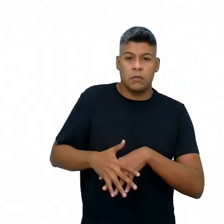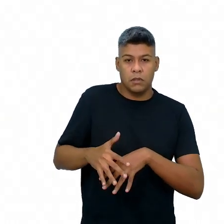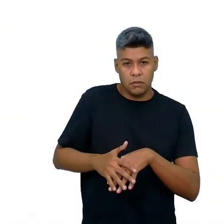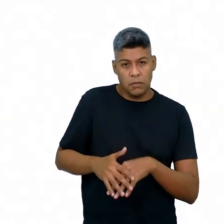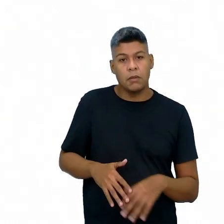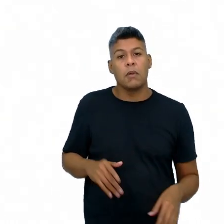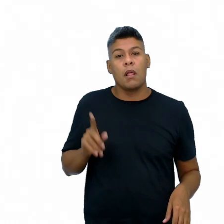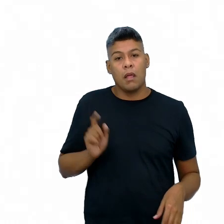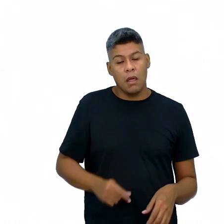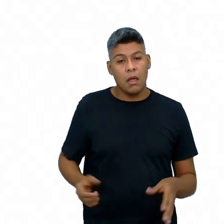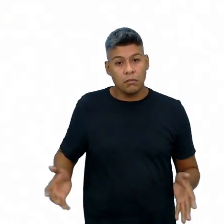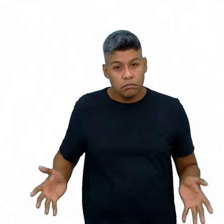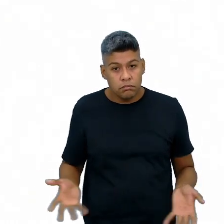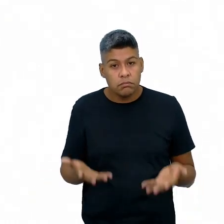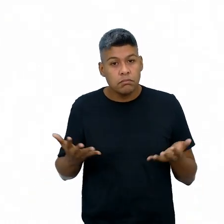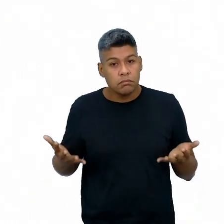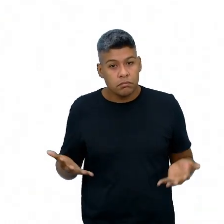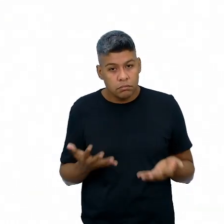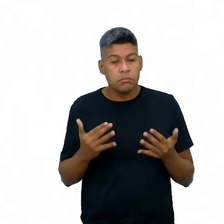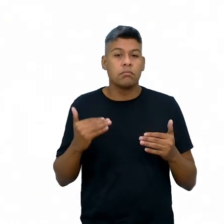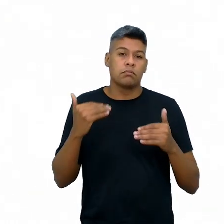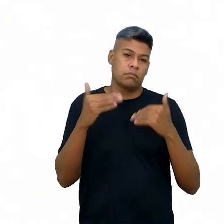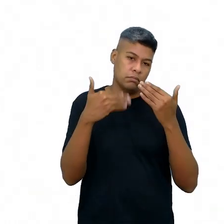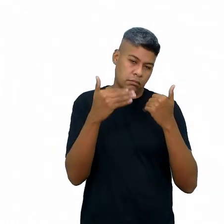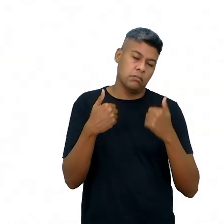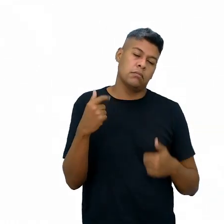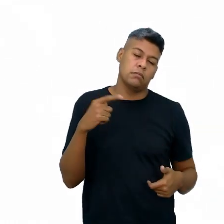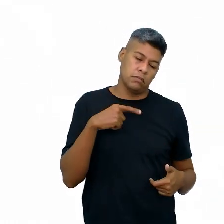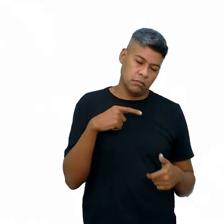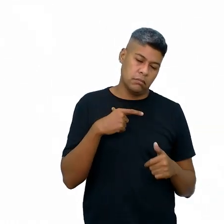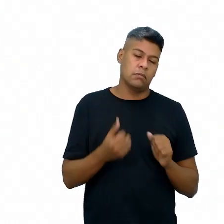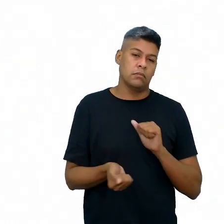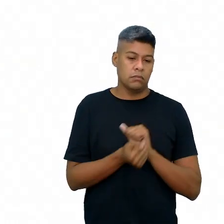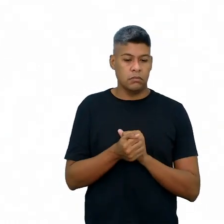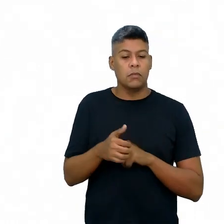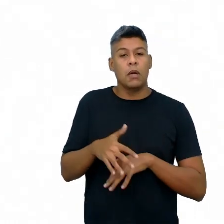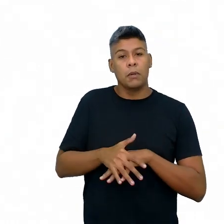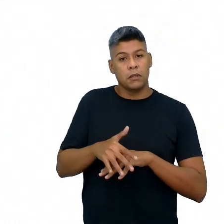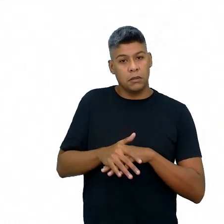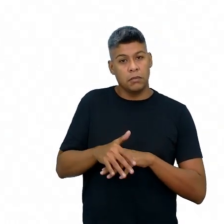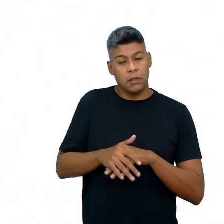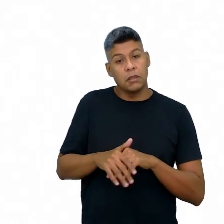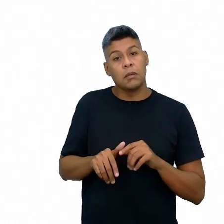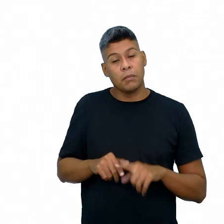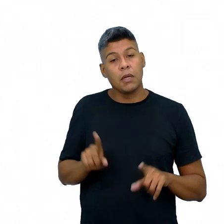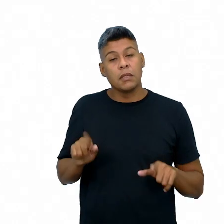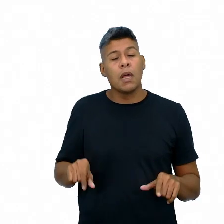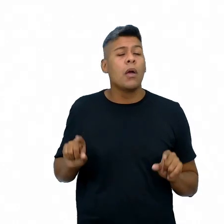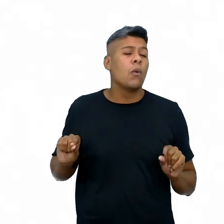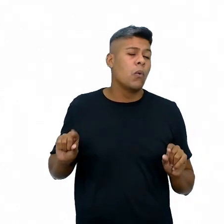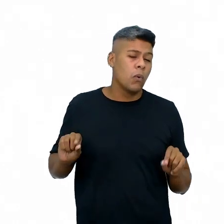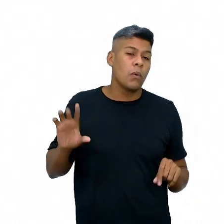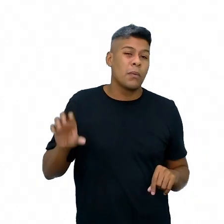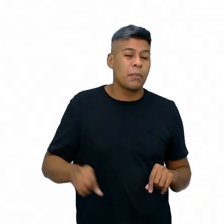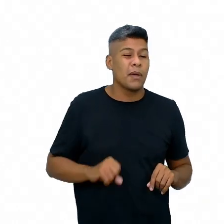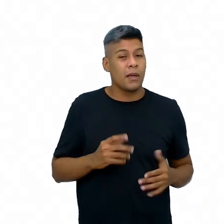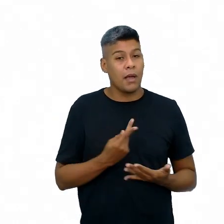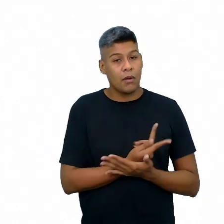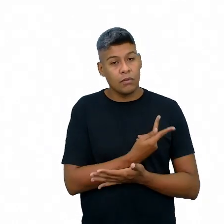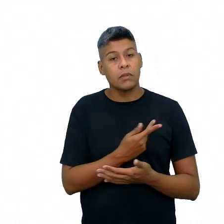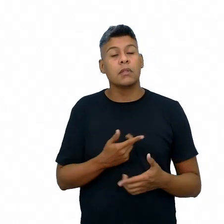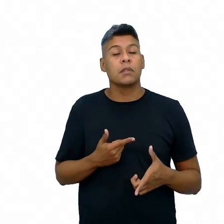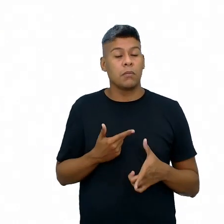com o desdobramento, com os procedimentos que estão por trás da matemática. Mas é simplesmente pegar uma situação, um